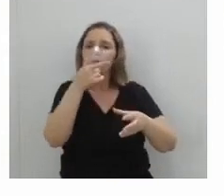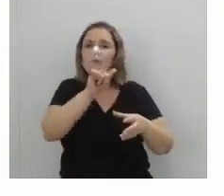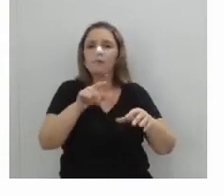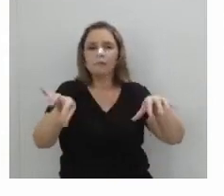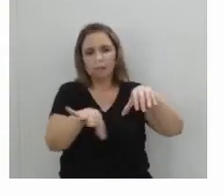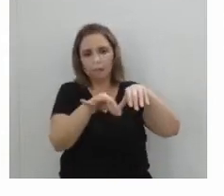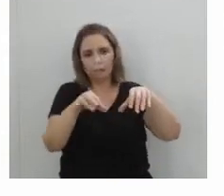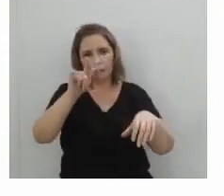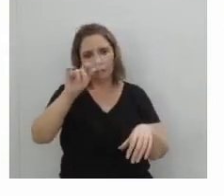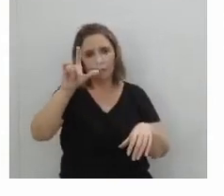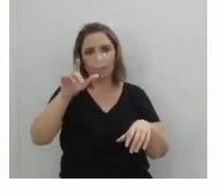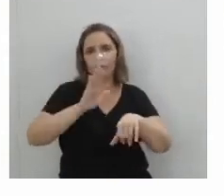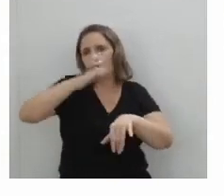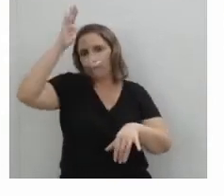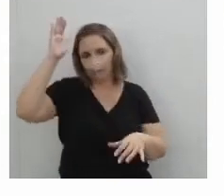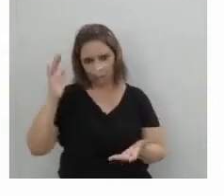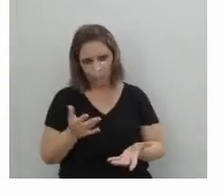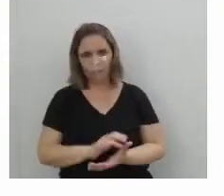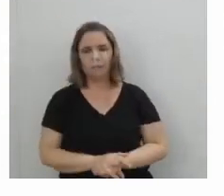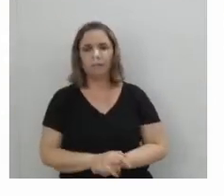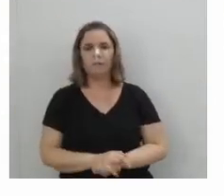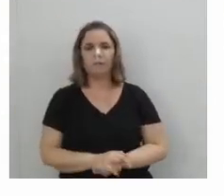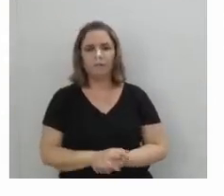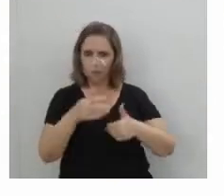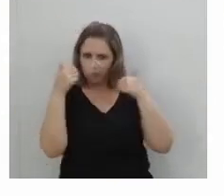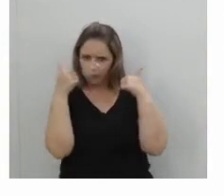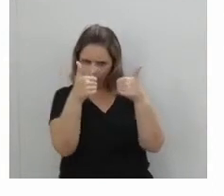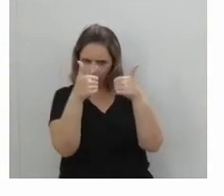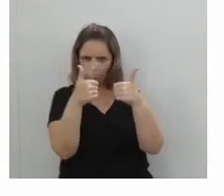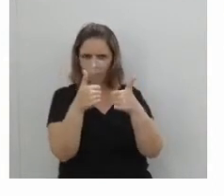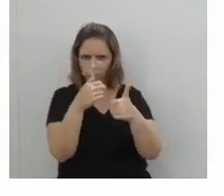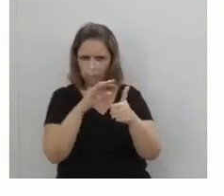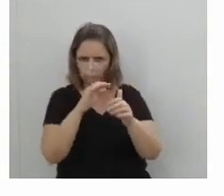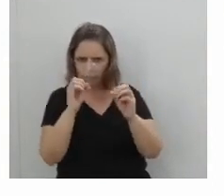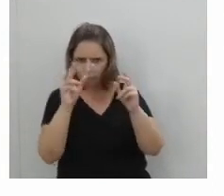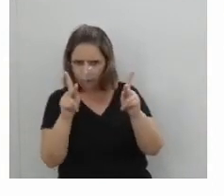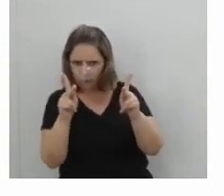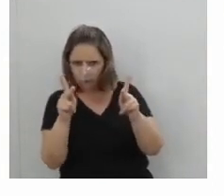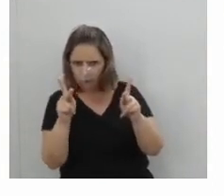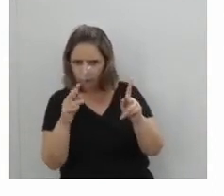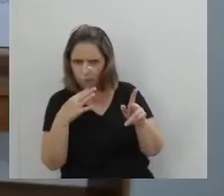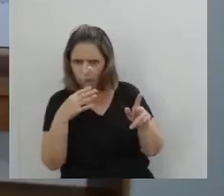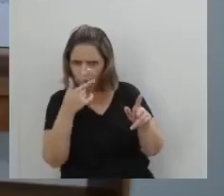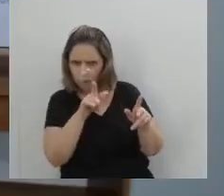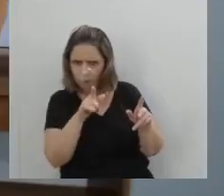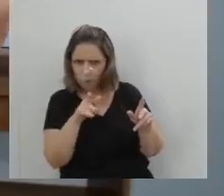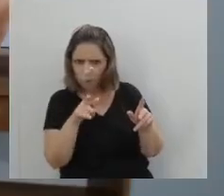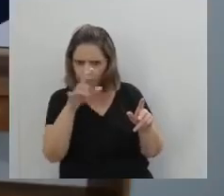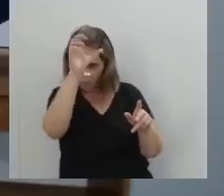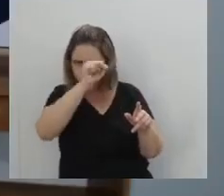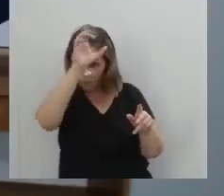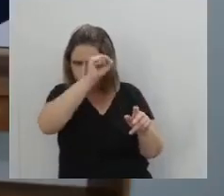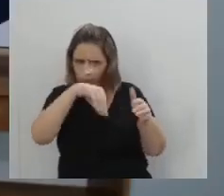conseguir fazer o maior número de gols. Tranquilo até aí? Vocês estão conseguindo identificar e